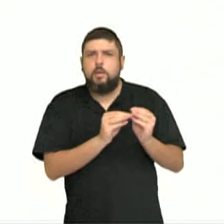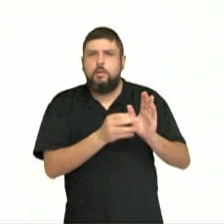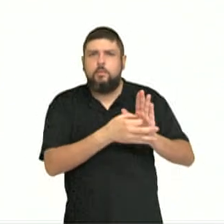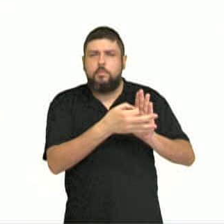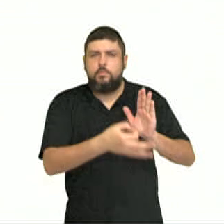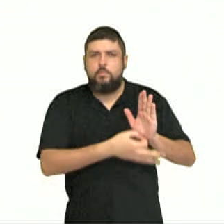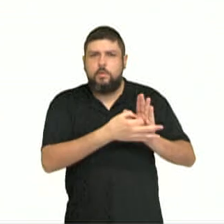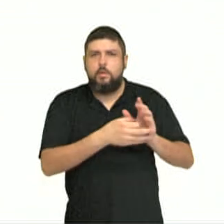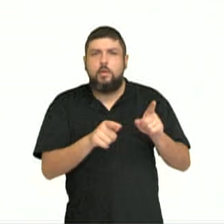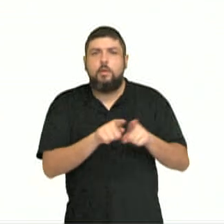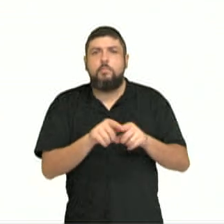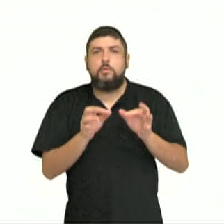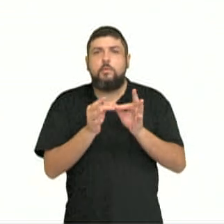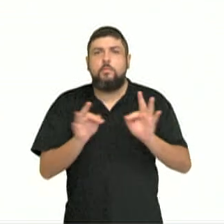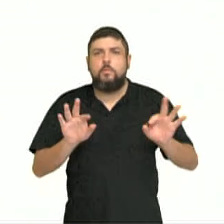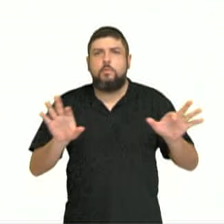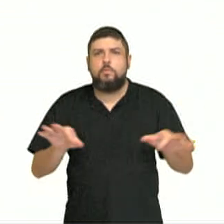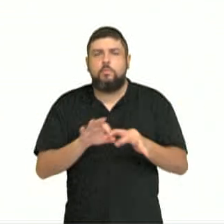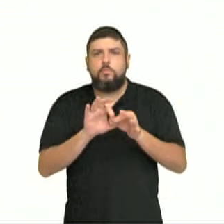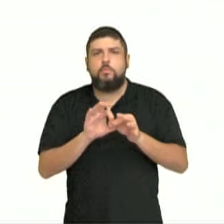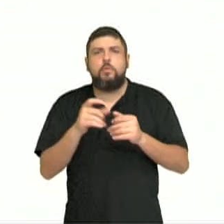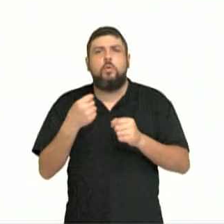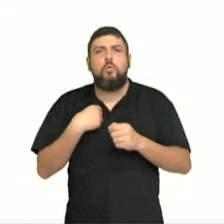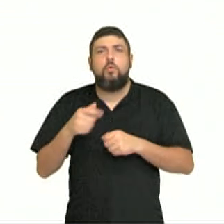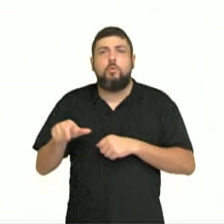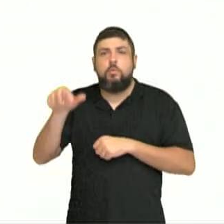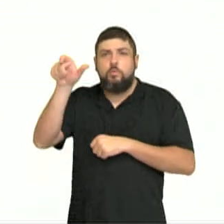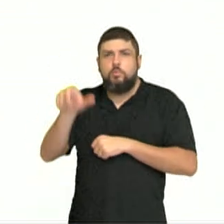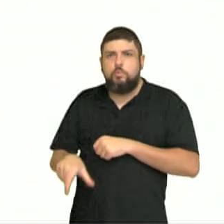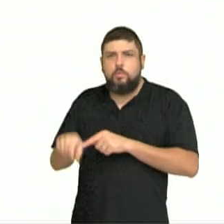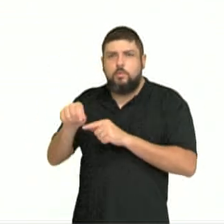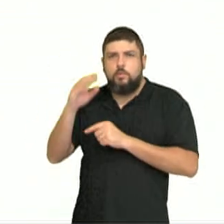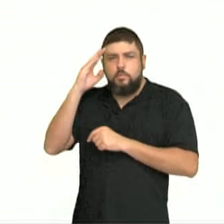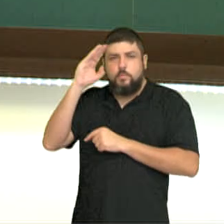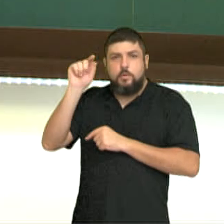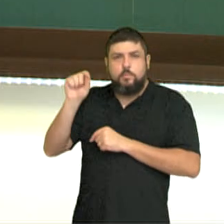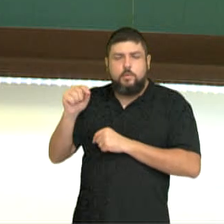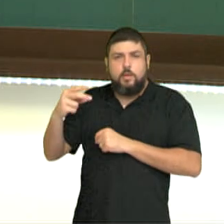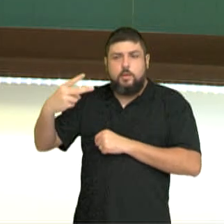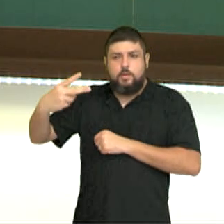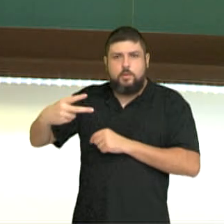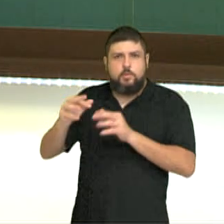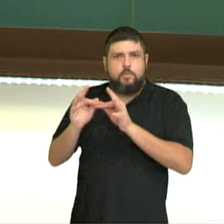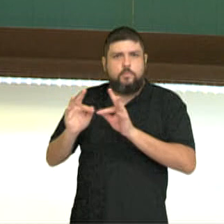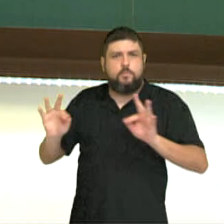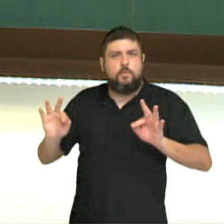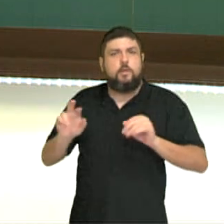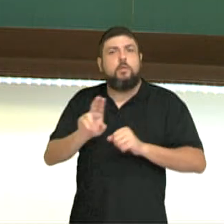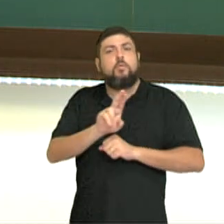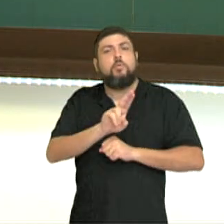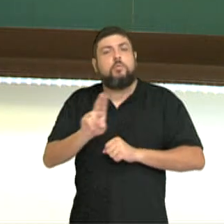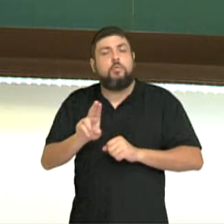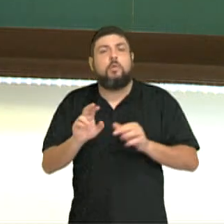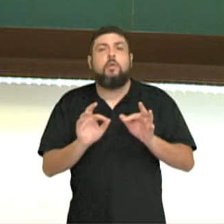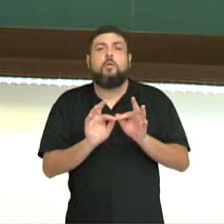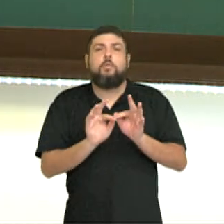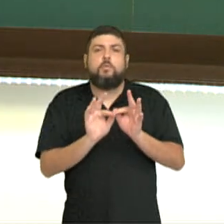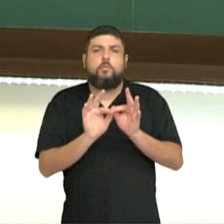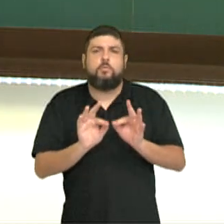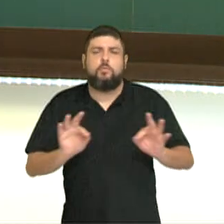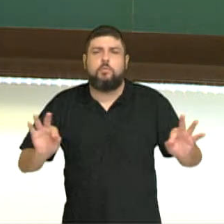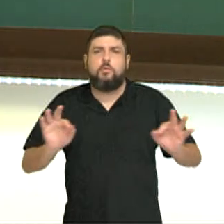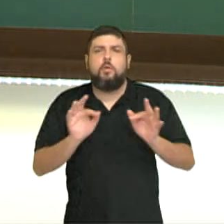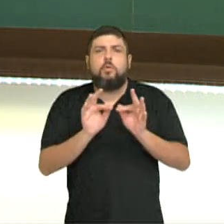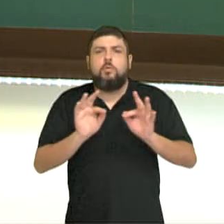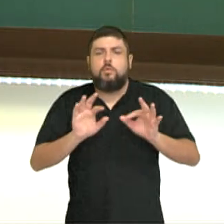por subordinação, no qual o sujeito da oração principal está na oração subordinada, chama-se oração